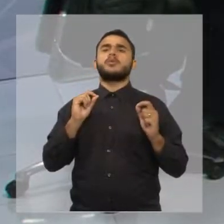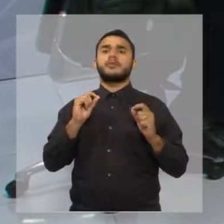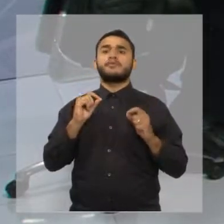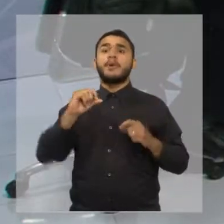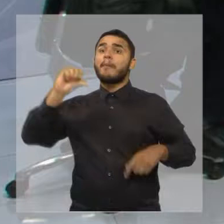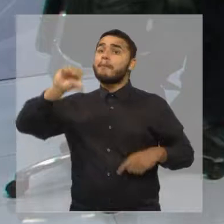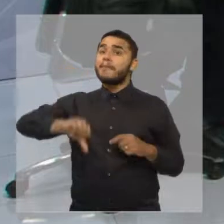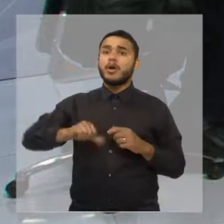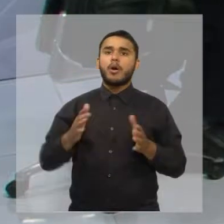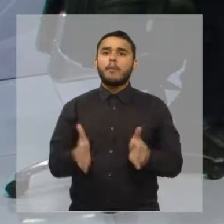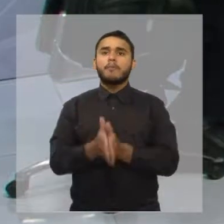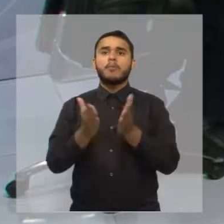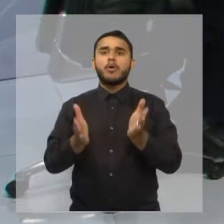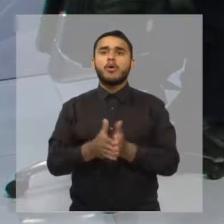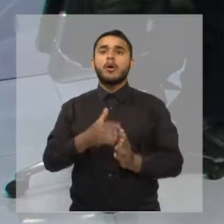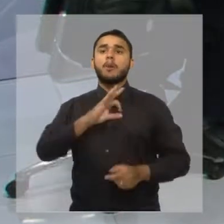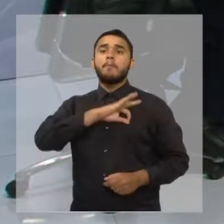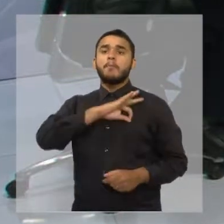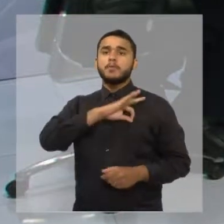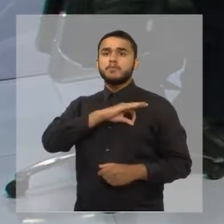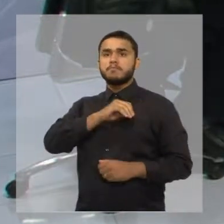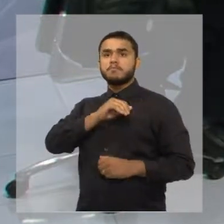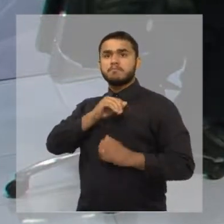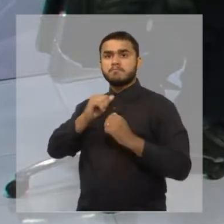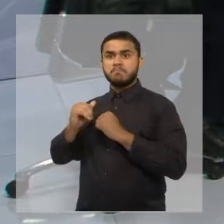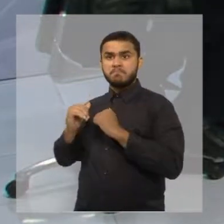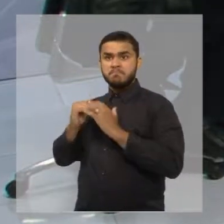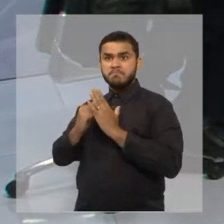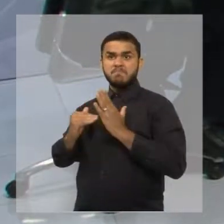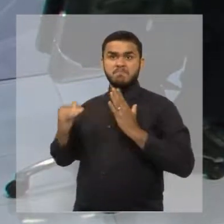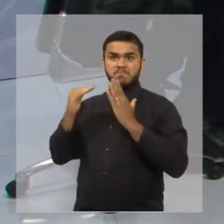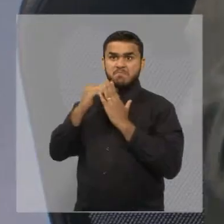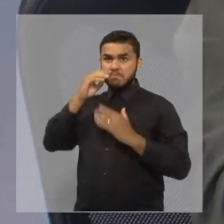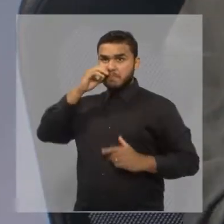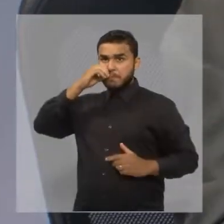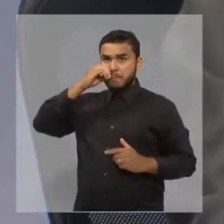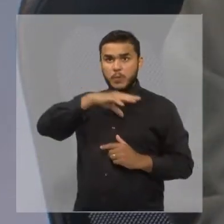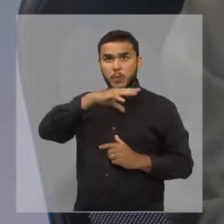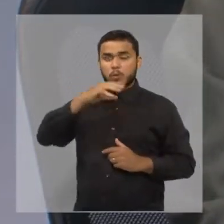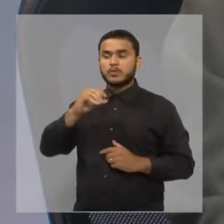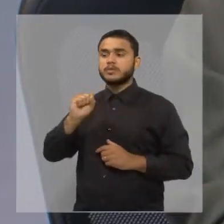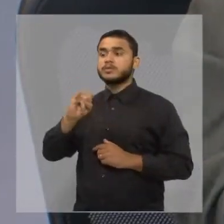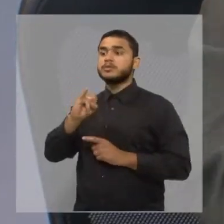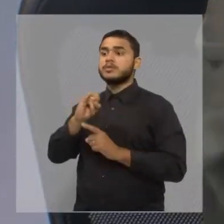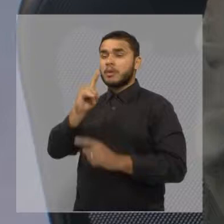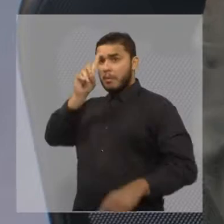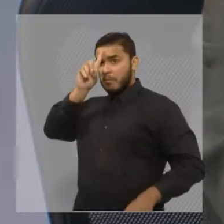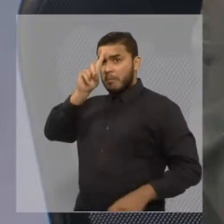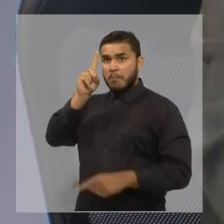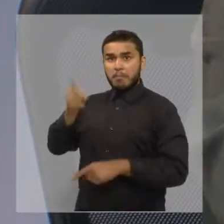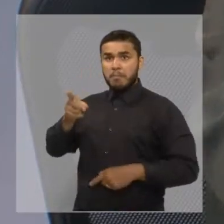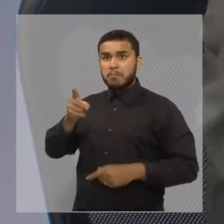extraordinário nesse país, né, que vai desde o abuso de autoridade do policial, né, que quando vai fazer uma abordagem